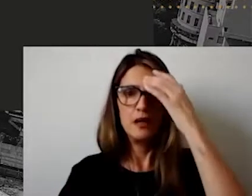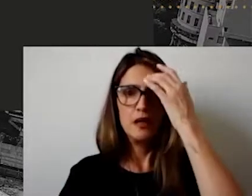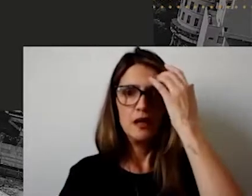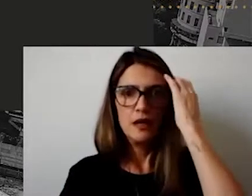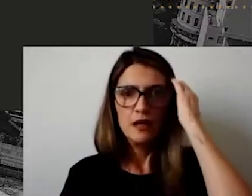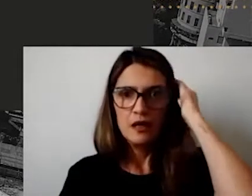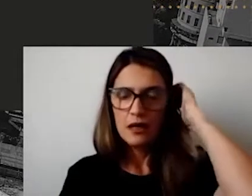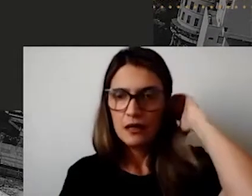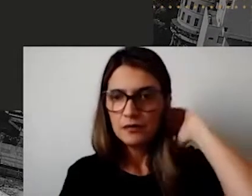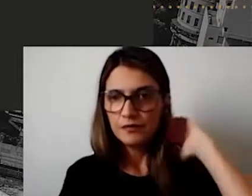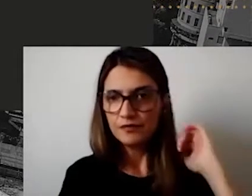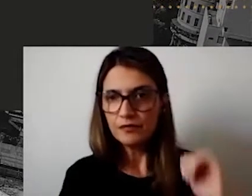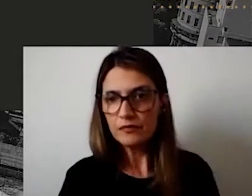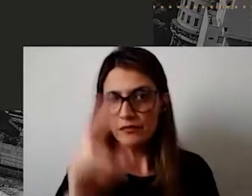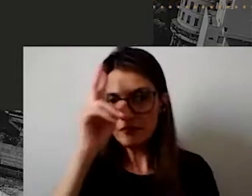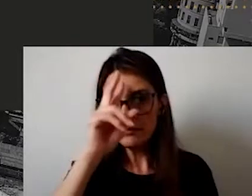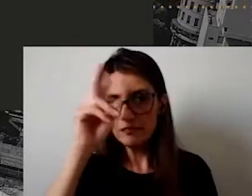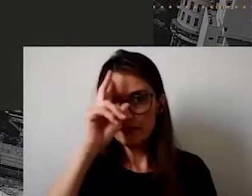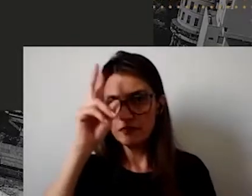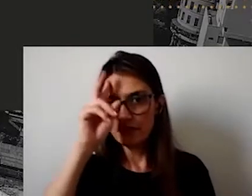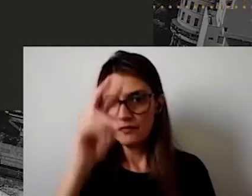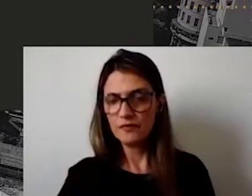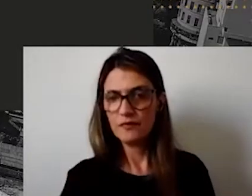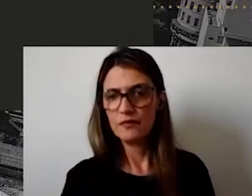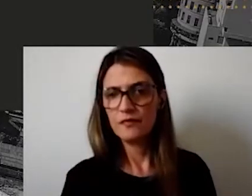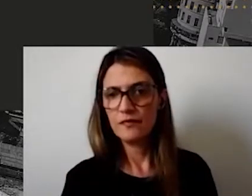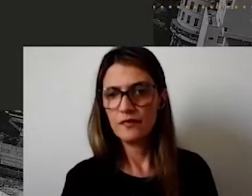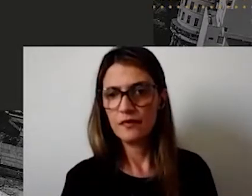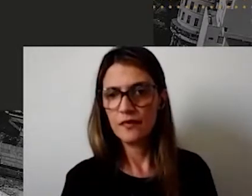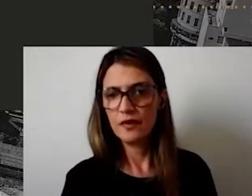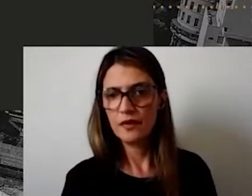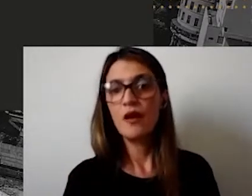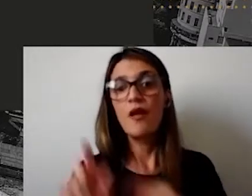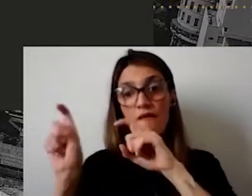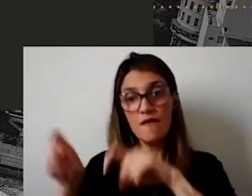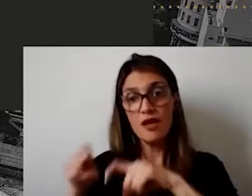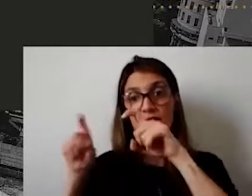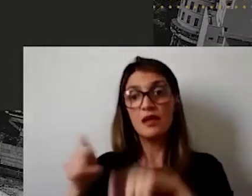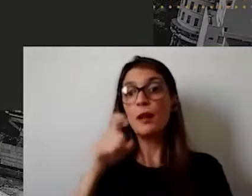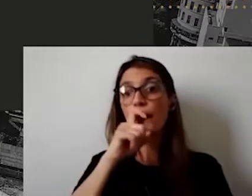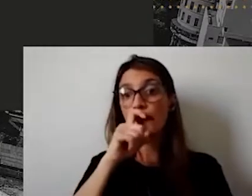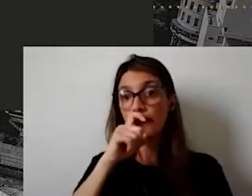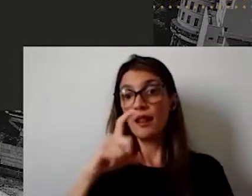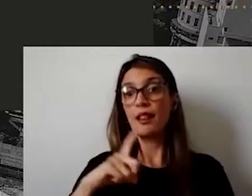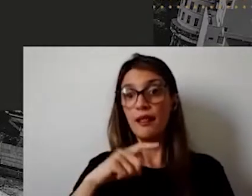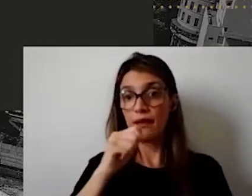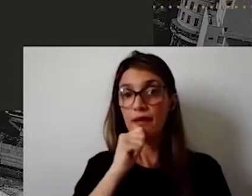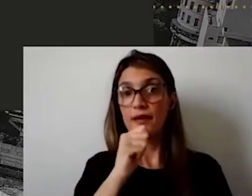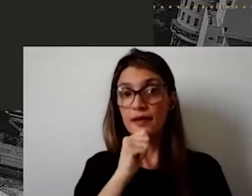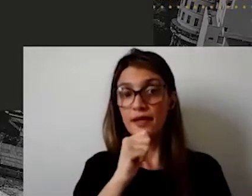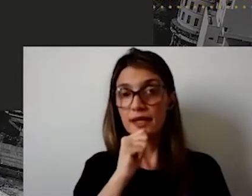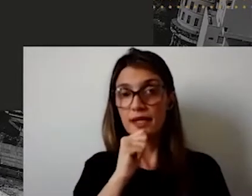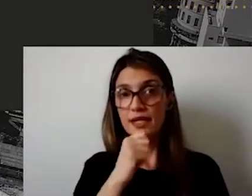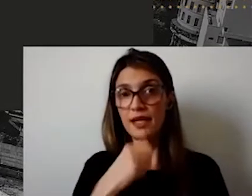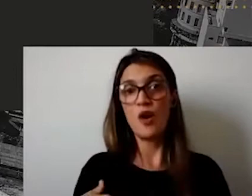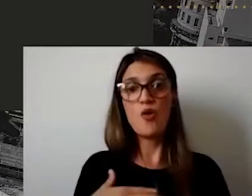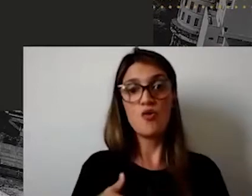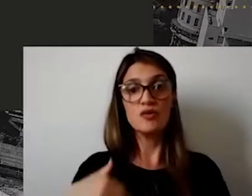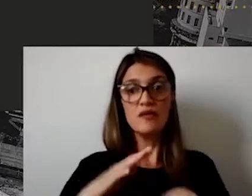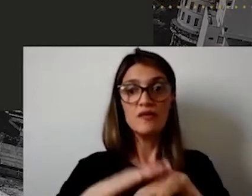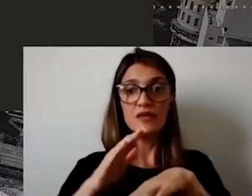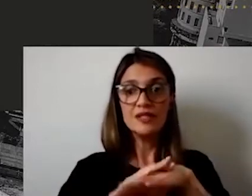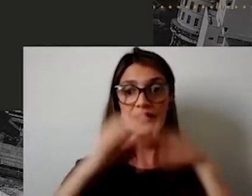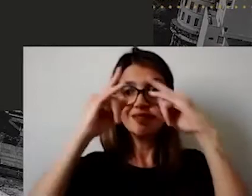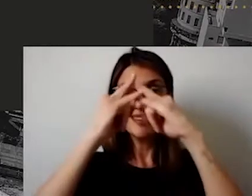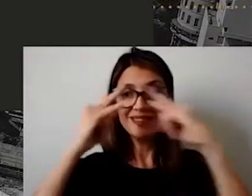pequena fazenda que meus pais ainda têm, e eu passava férias lá e gostava de fazer cabana no mato. Então, tinha uma cabana no